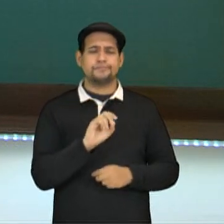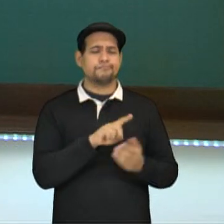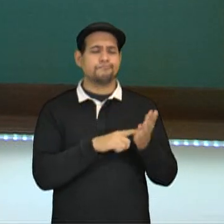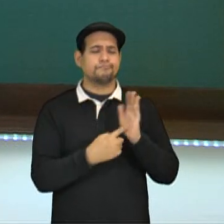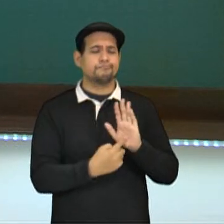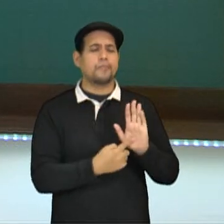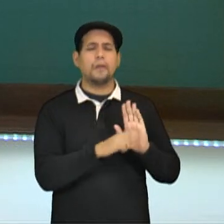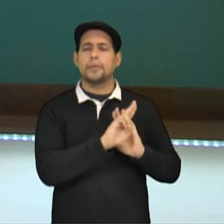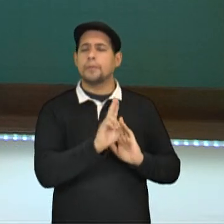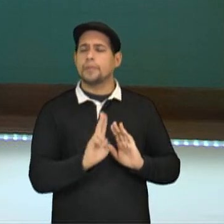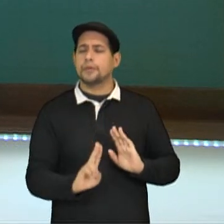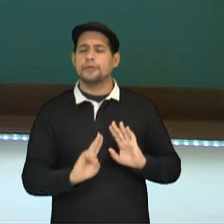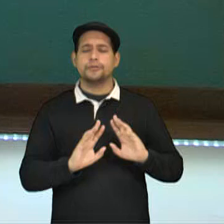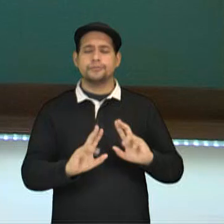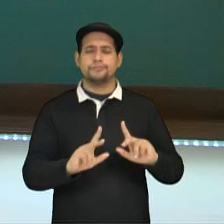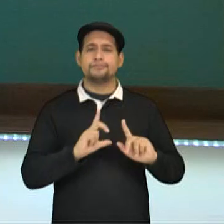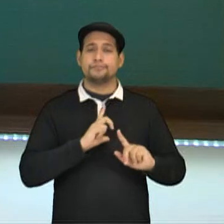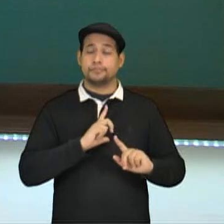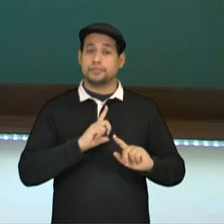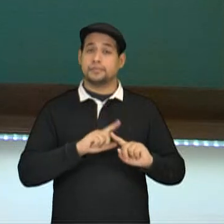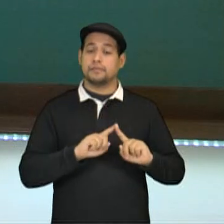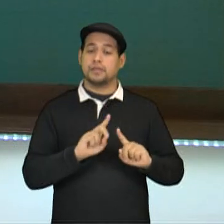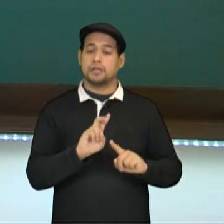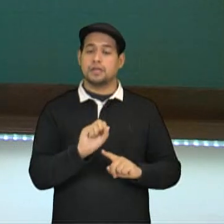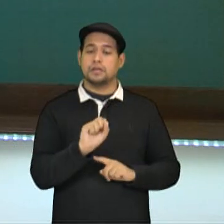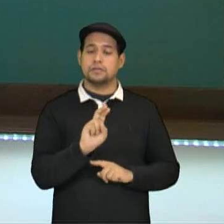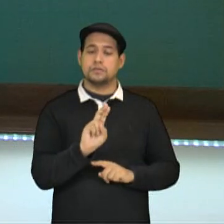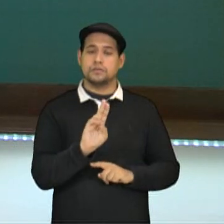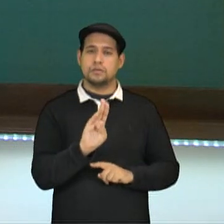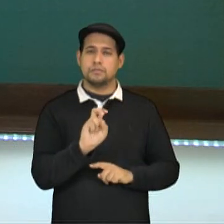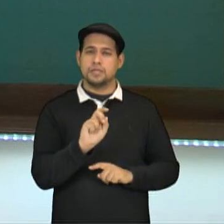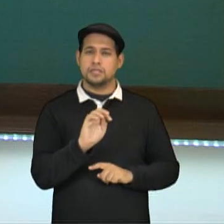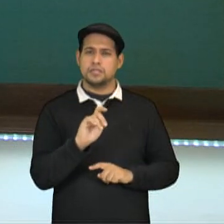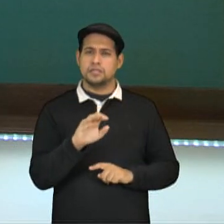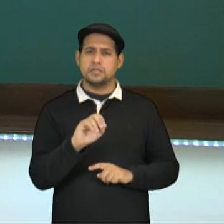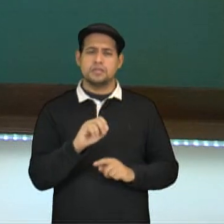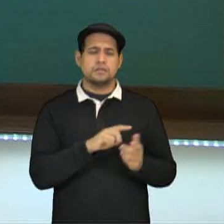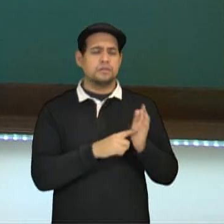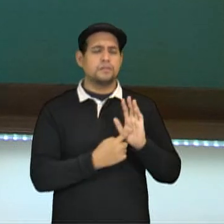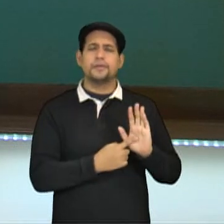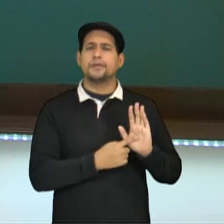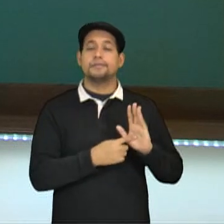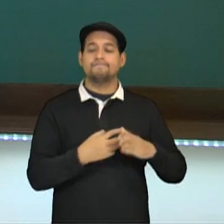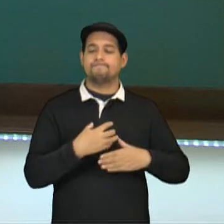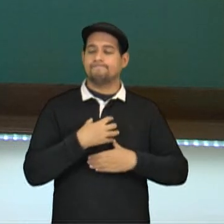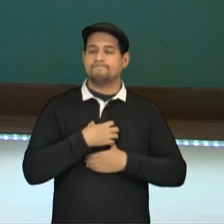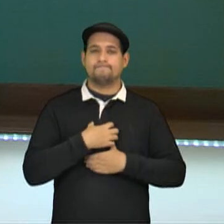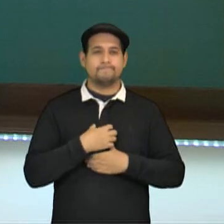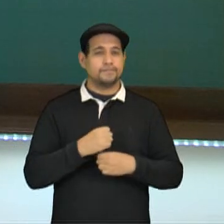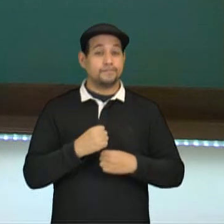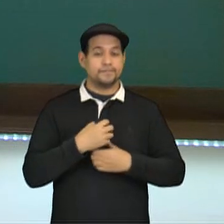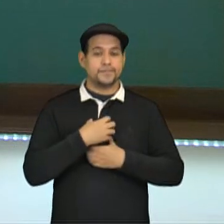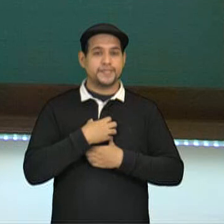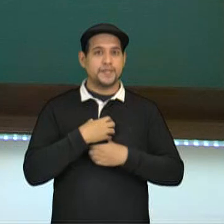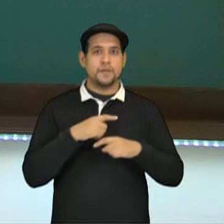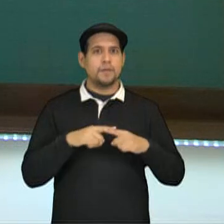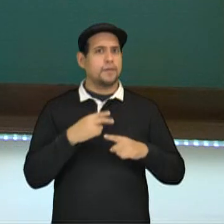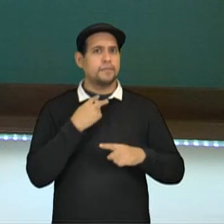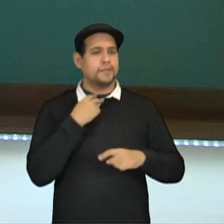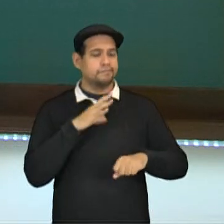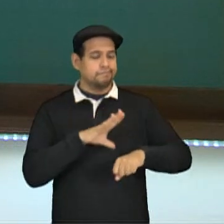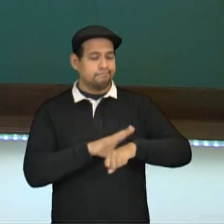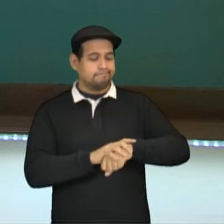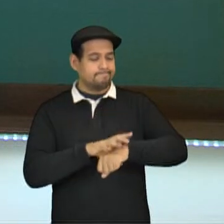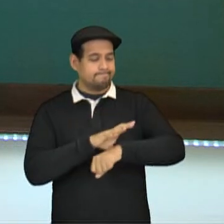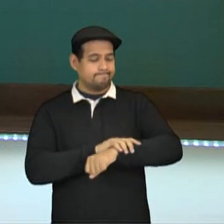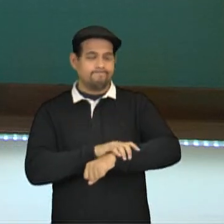nome a tudo que existe. O substantivo abstrato nomeia principalmente os sentimentos, que eu posso sentir, mas eu não posso tocar. Por